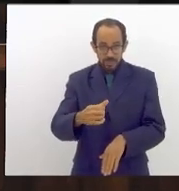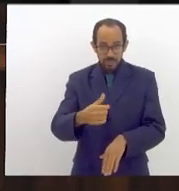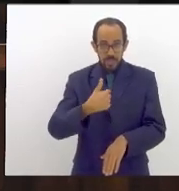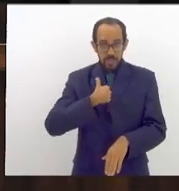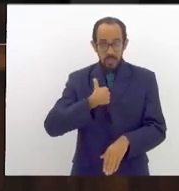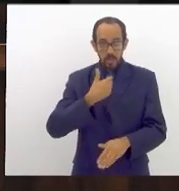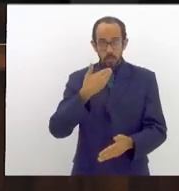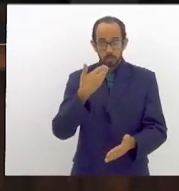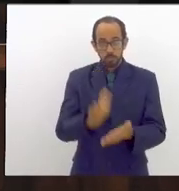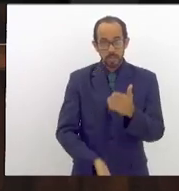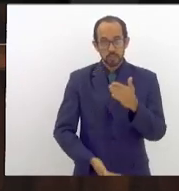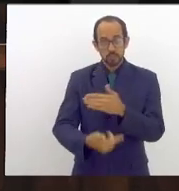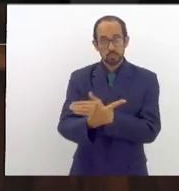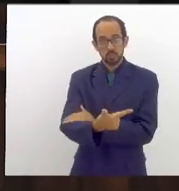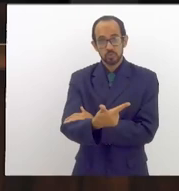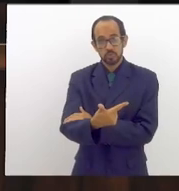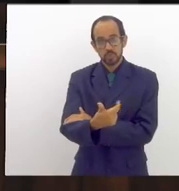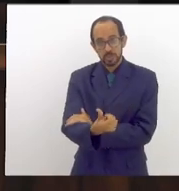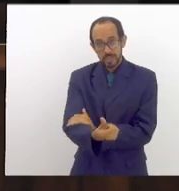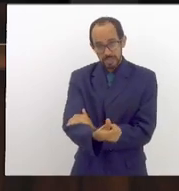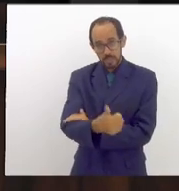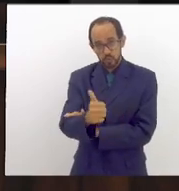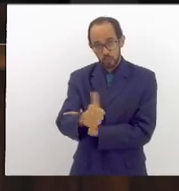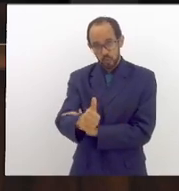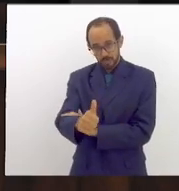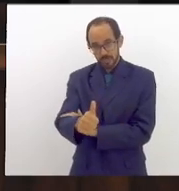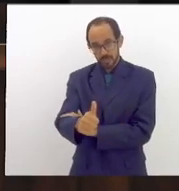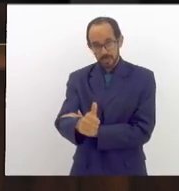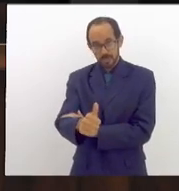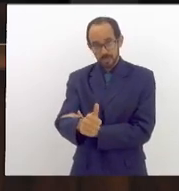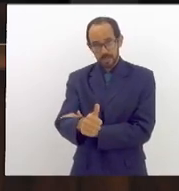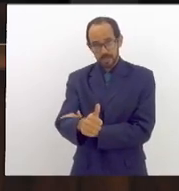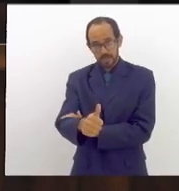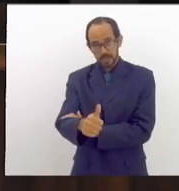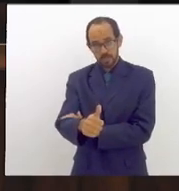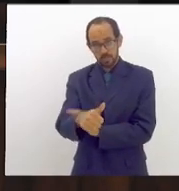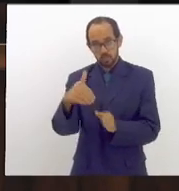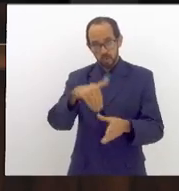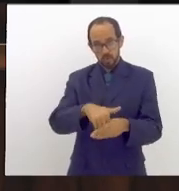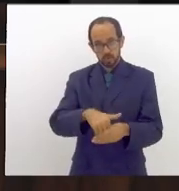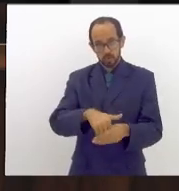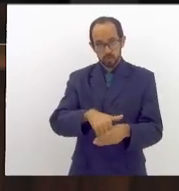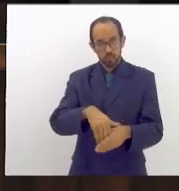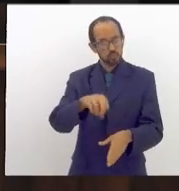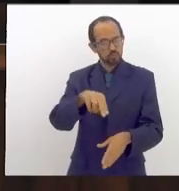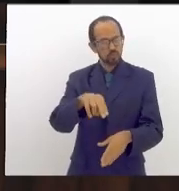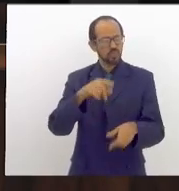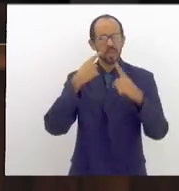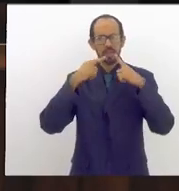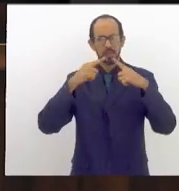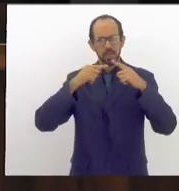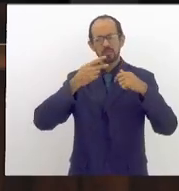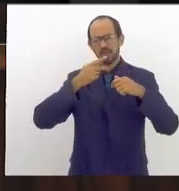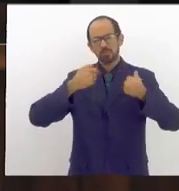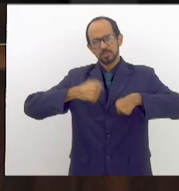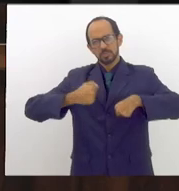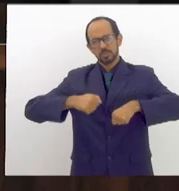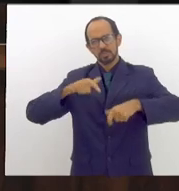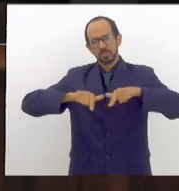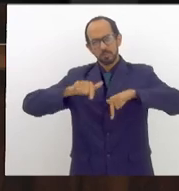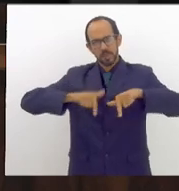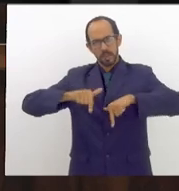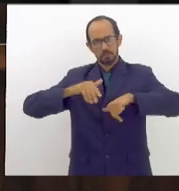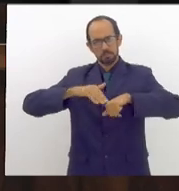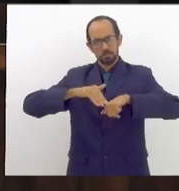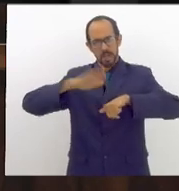611 votos tive 23.232 votos não reclamei falei tem que trabalhar mais e